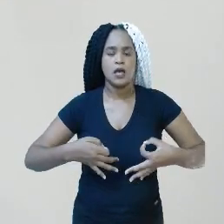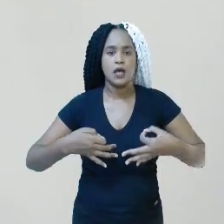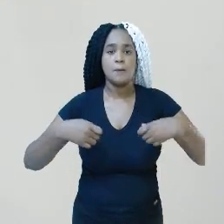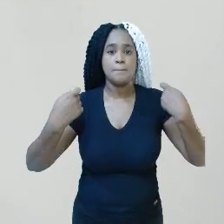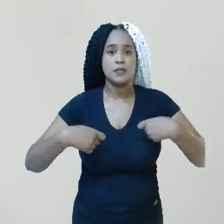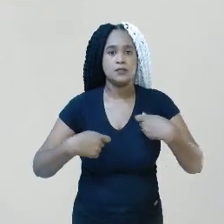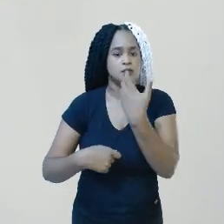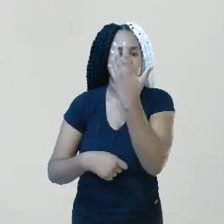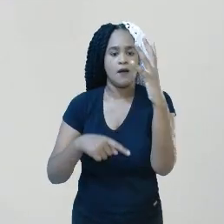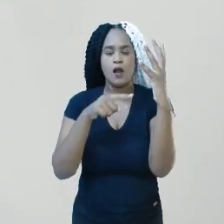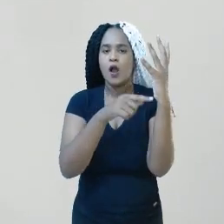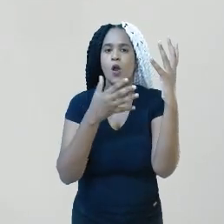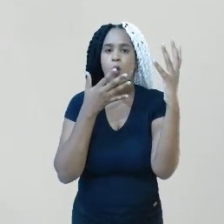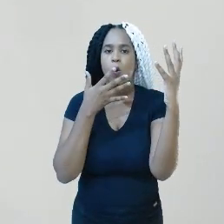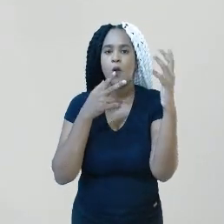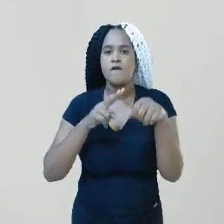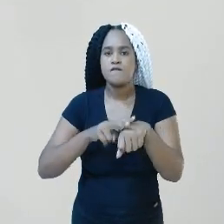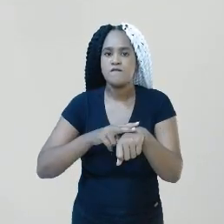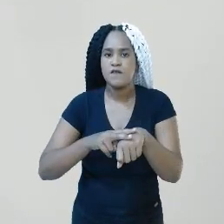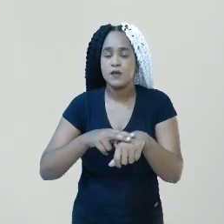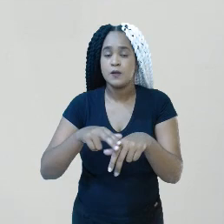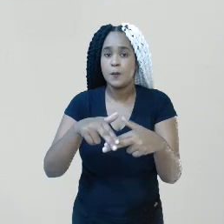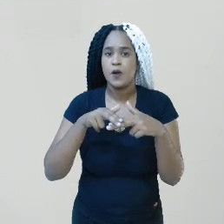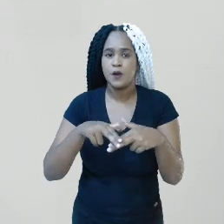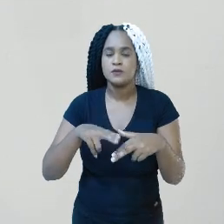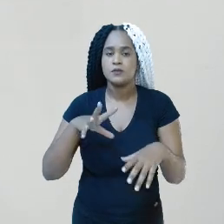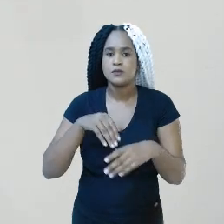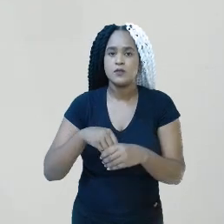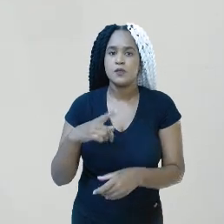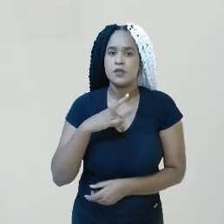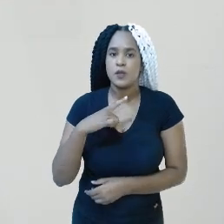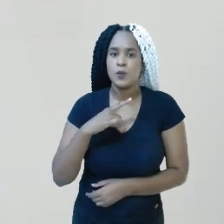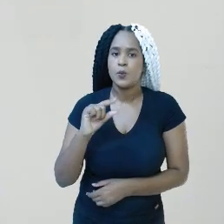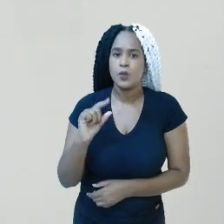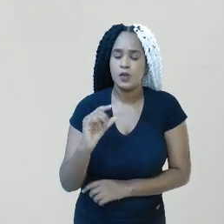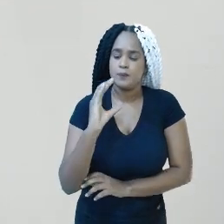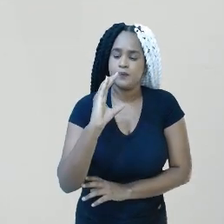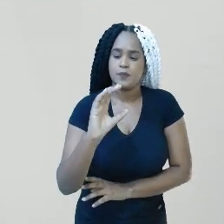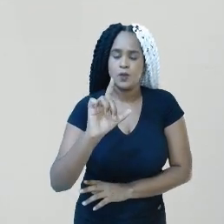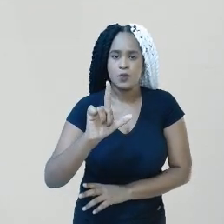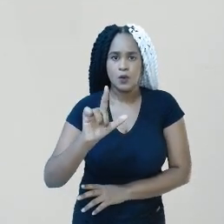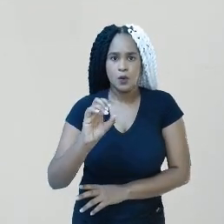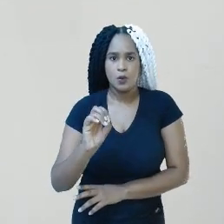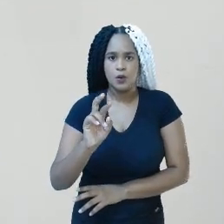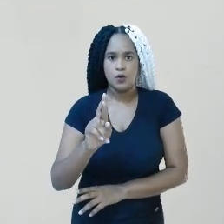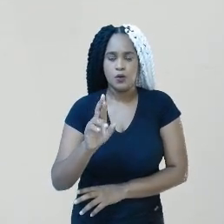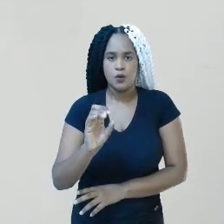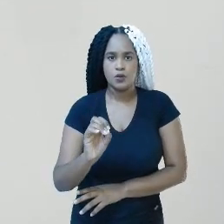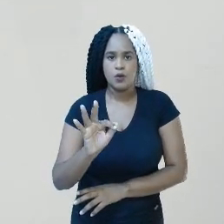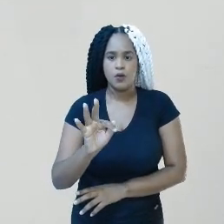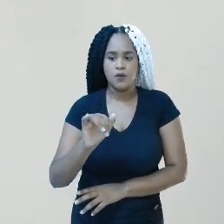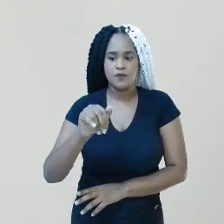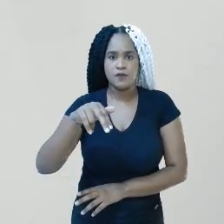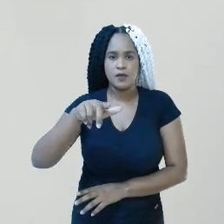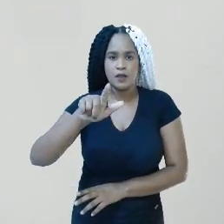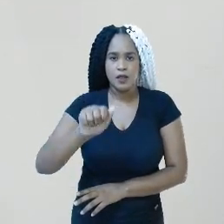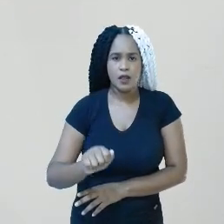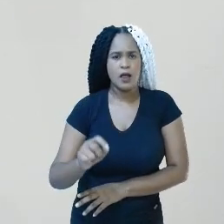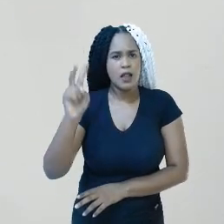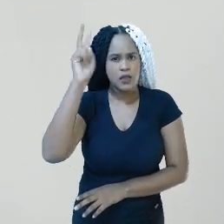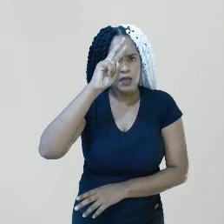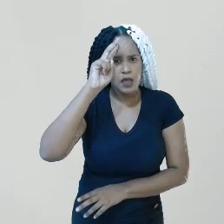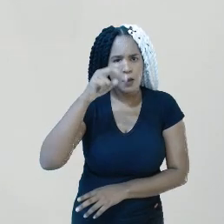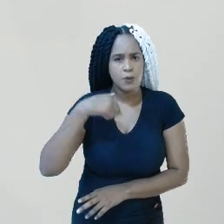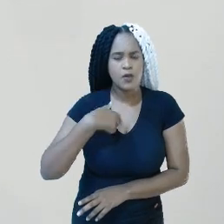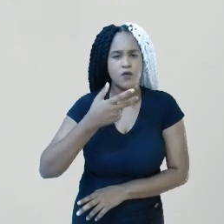verde, por elas possuírem uma substância chamada clorofila. Lembra que eu falei das algas, antes que eu mostrei a imagem das algas verdes?